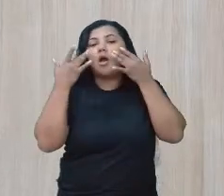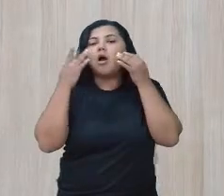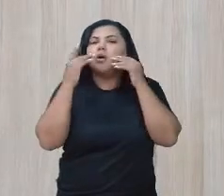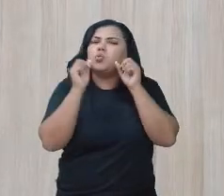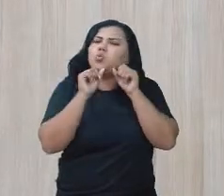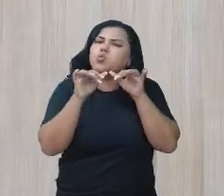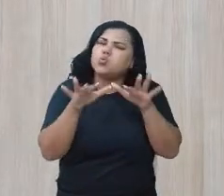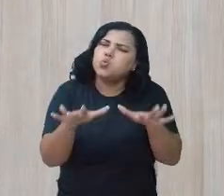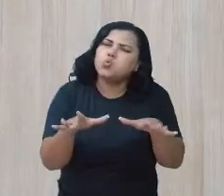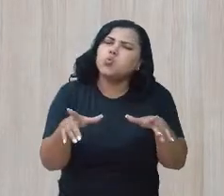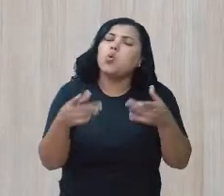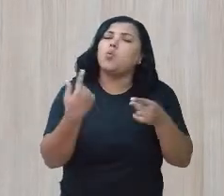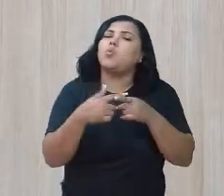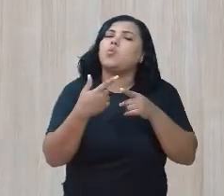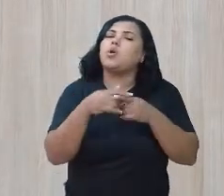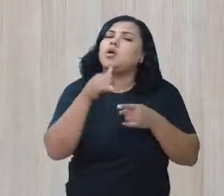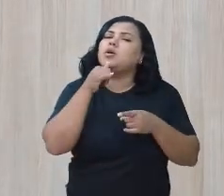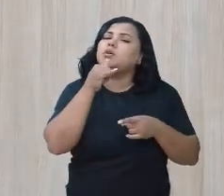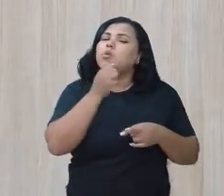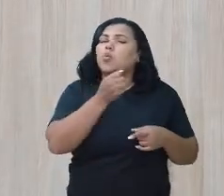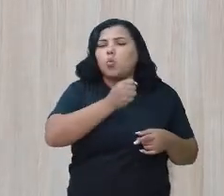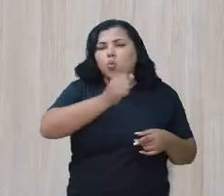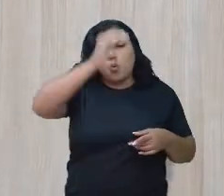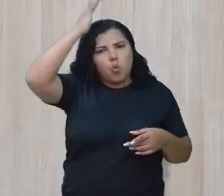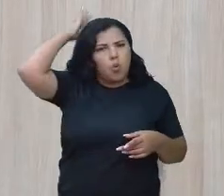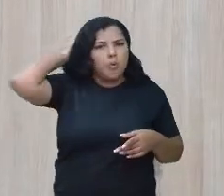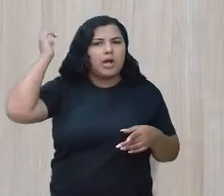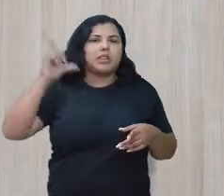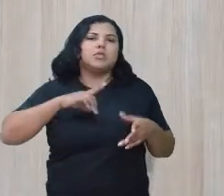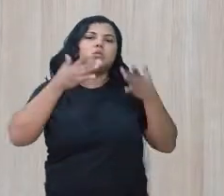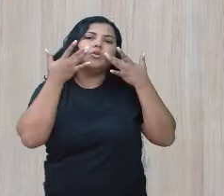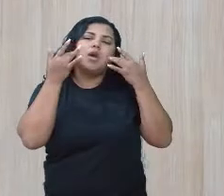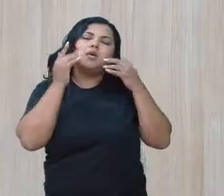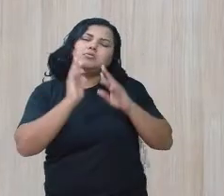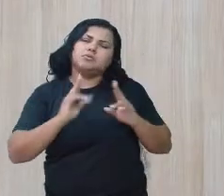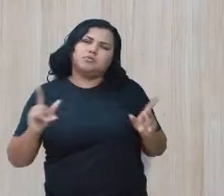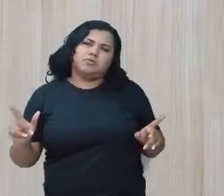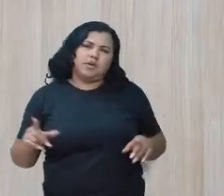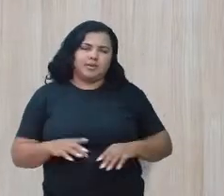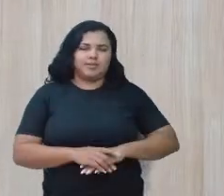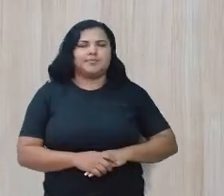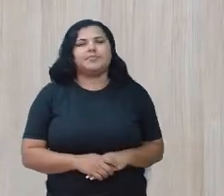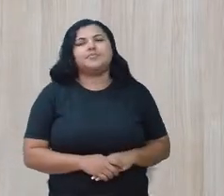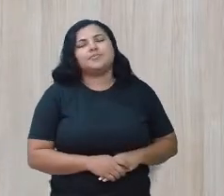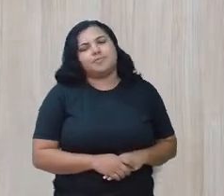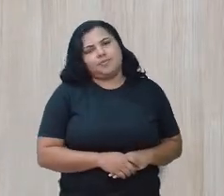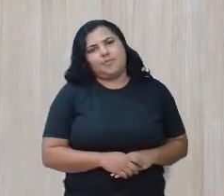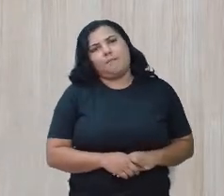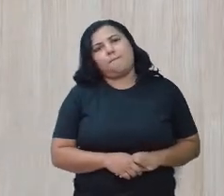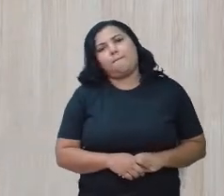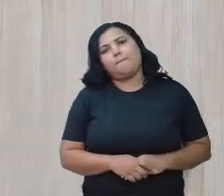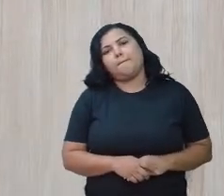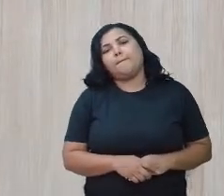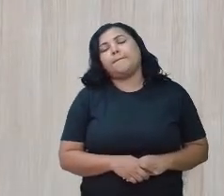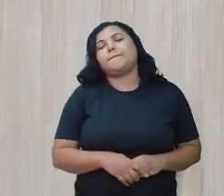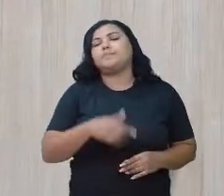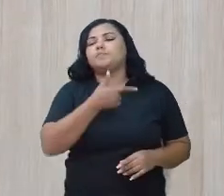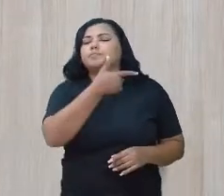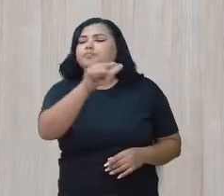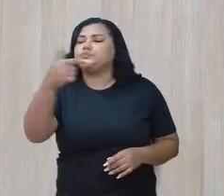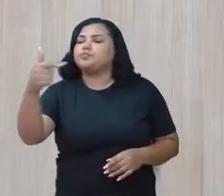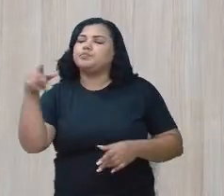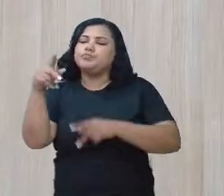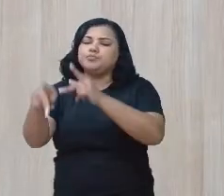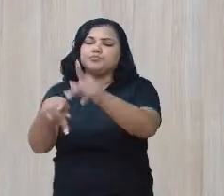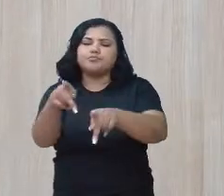romano era um pouquinho diferente do teatro grego, mas ele tem a base do teatro grego. E daí em diante, né, os outros povos